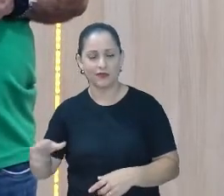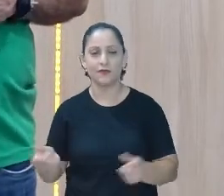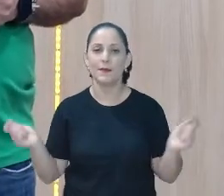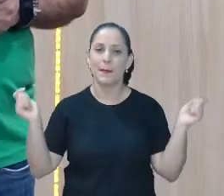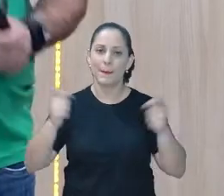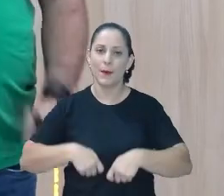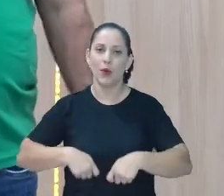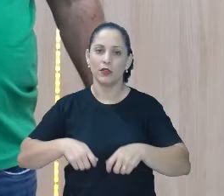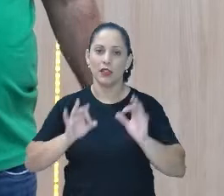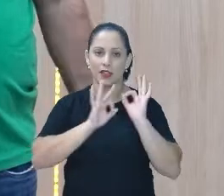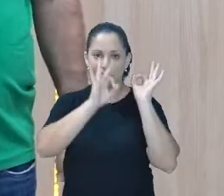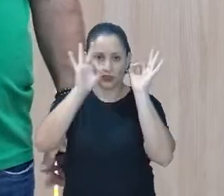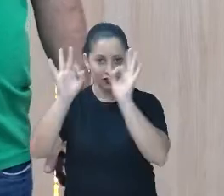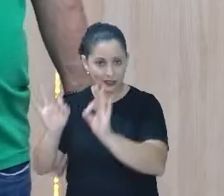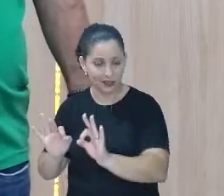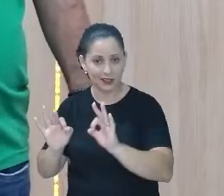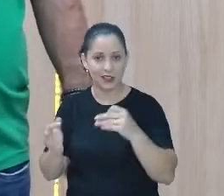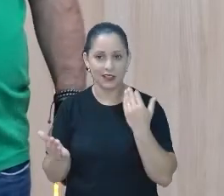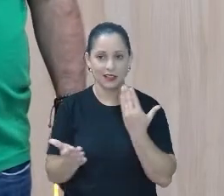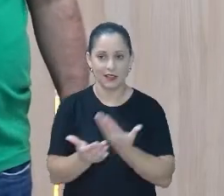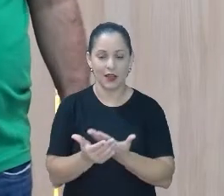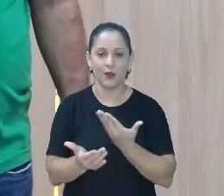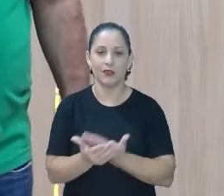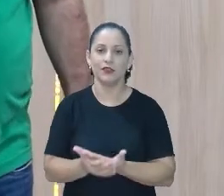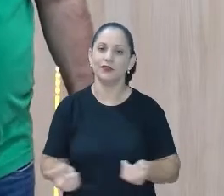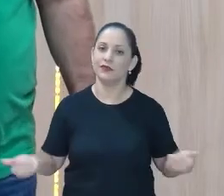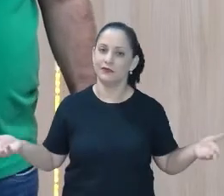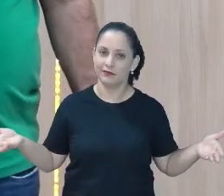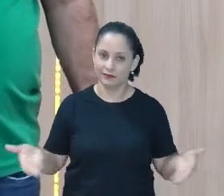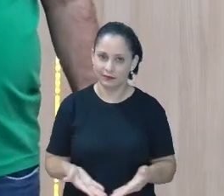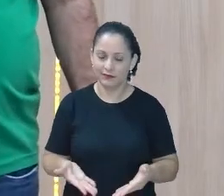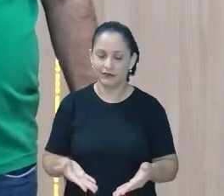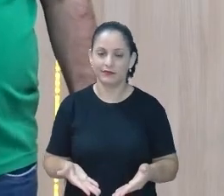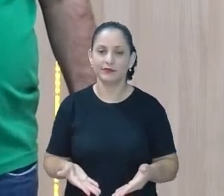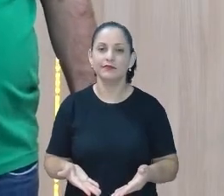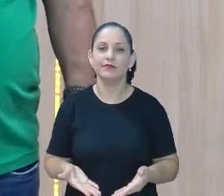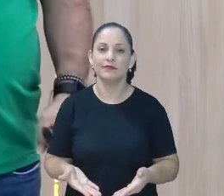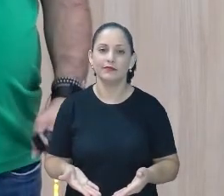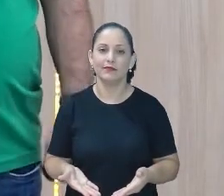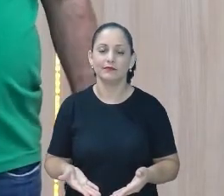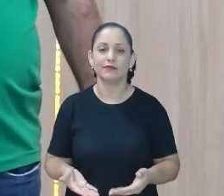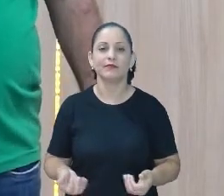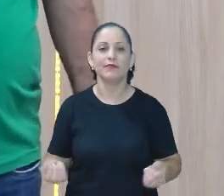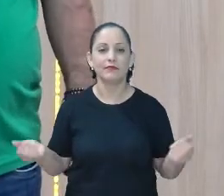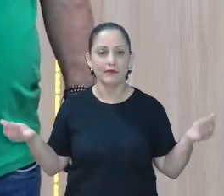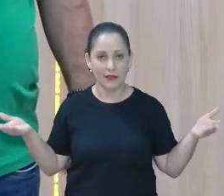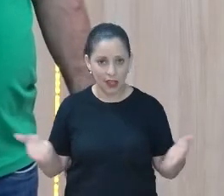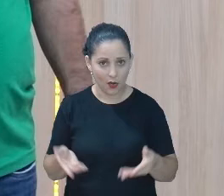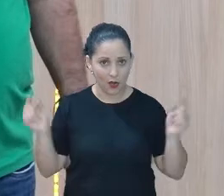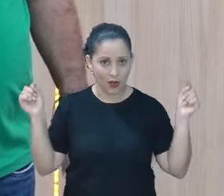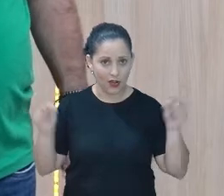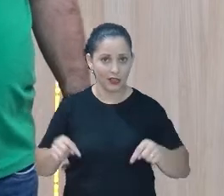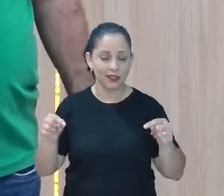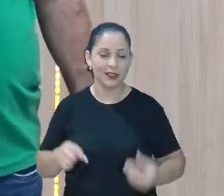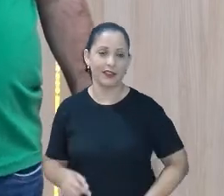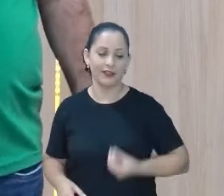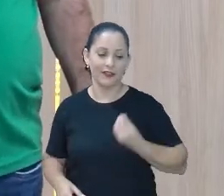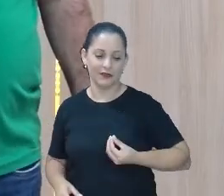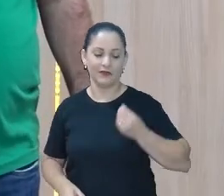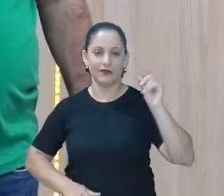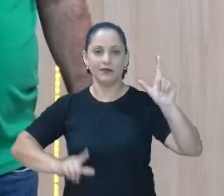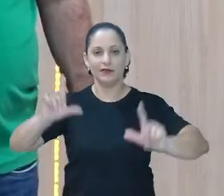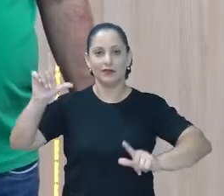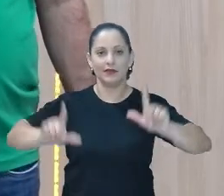pode assistir às aulas do Educa Recife agora, nesse horário, aqui, ó, ao vivo pela